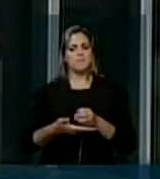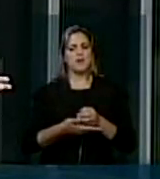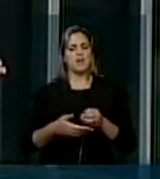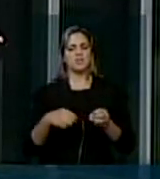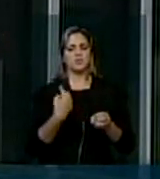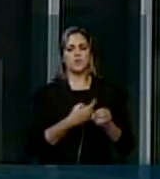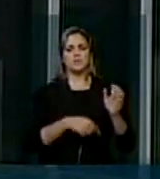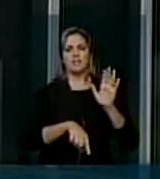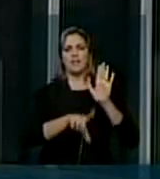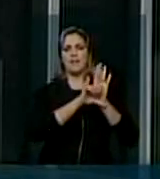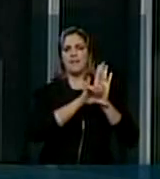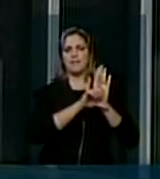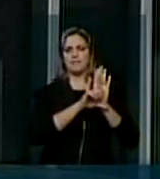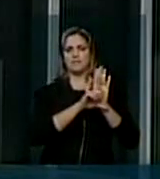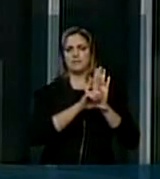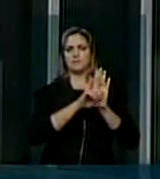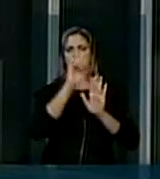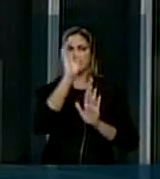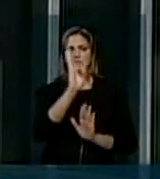da legislação.